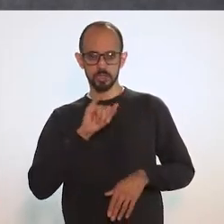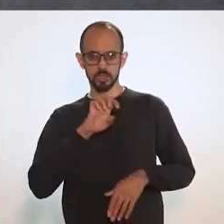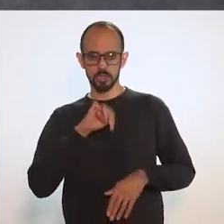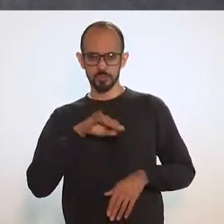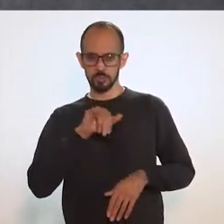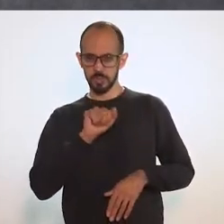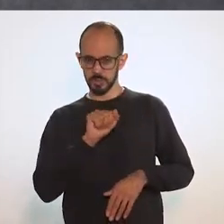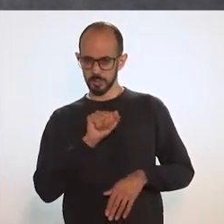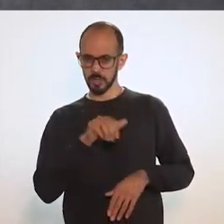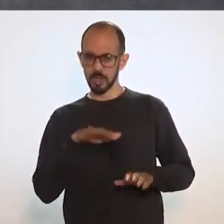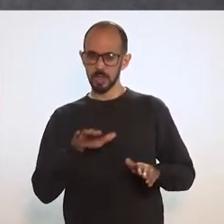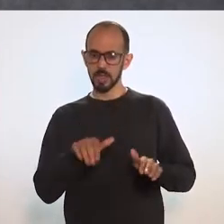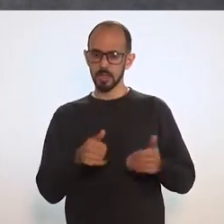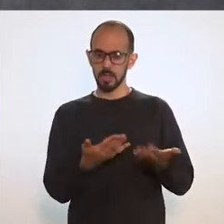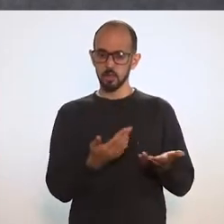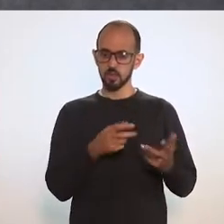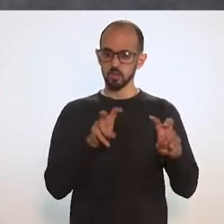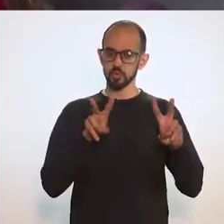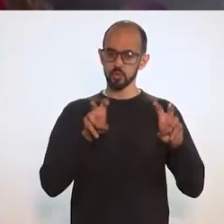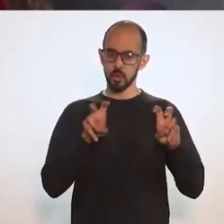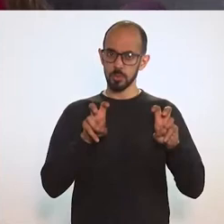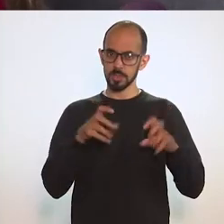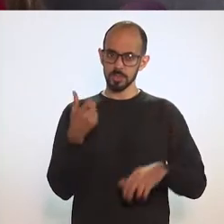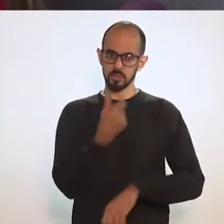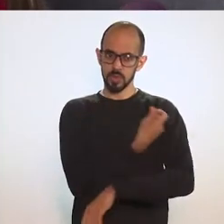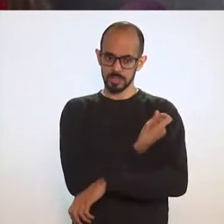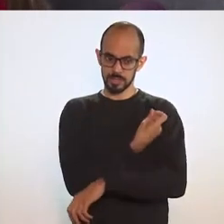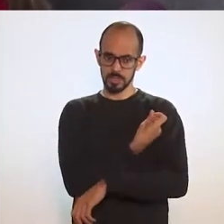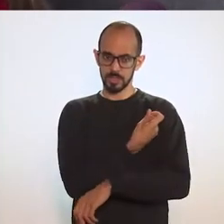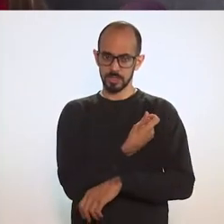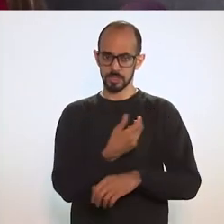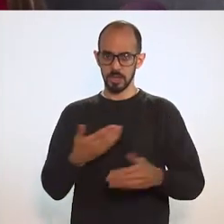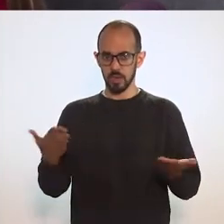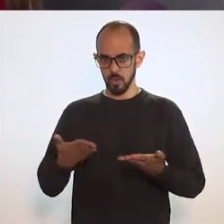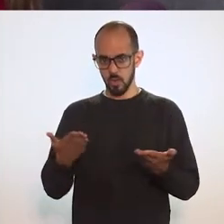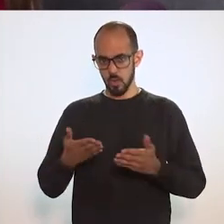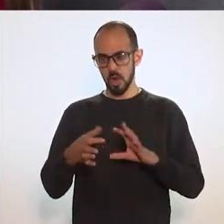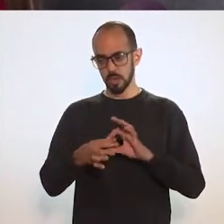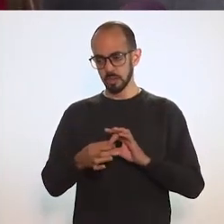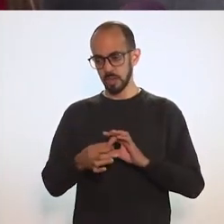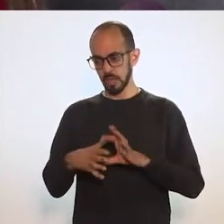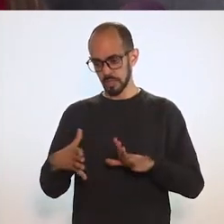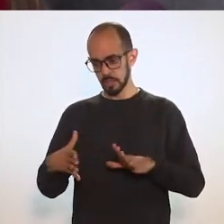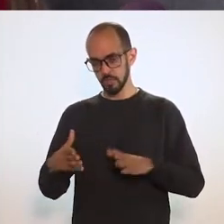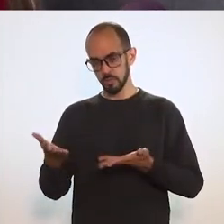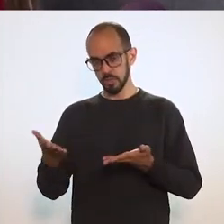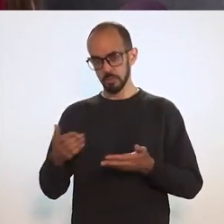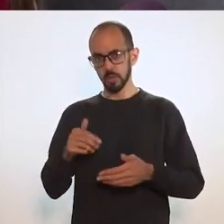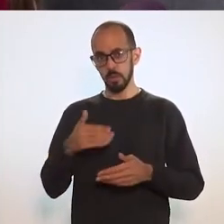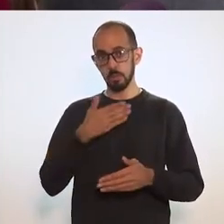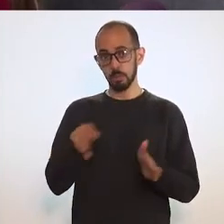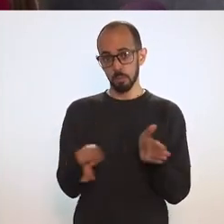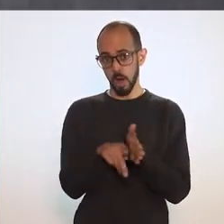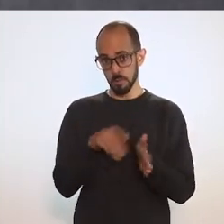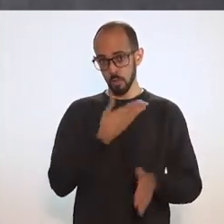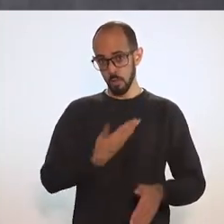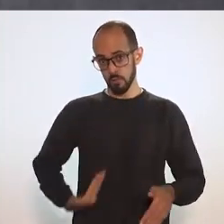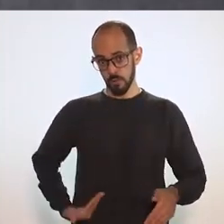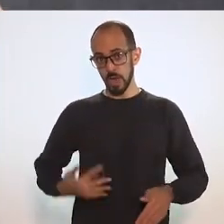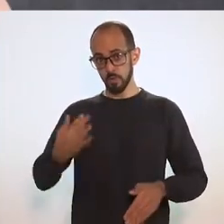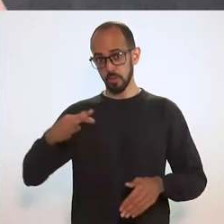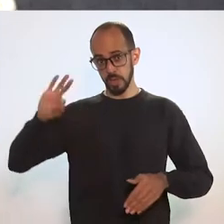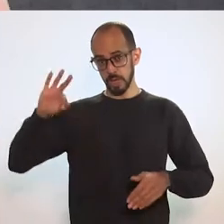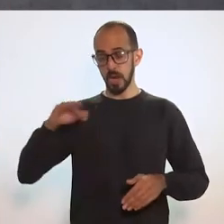relação a todas essas vacinas que estão disponíveis e que agora, né, o próprio governo federal já